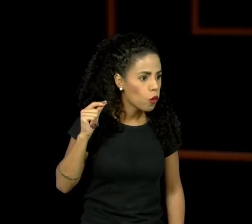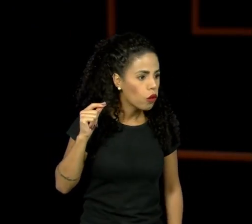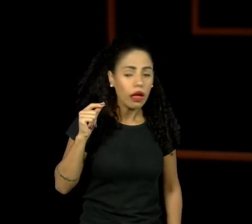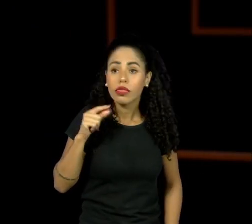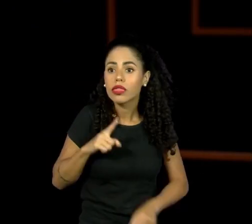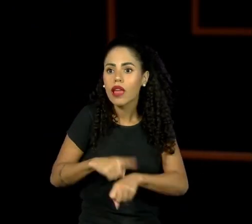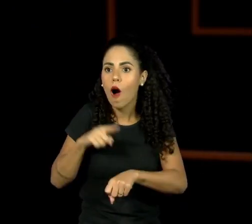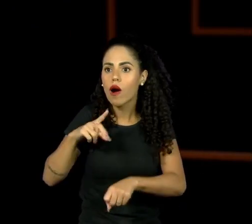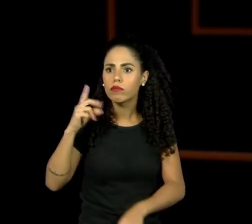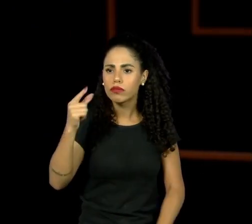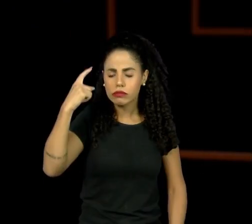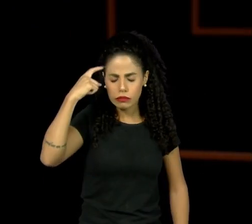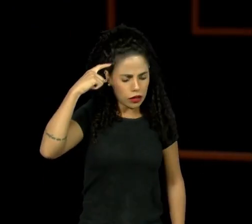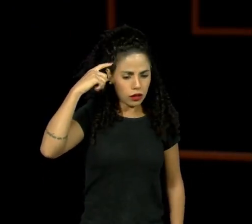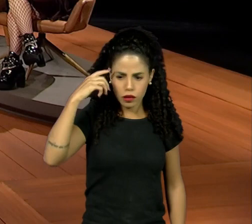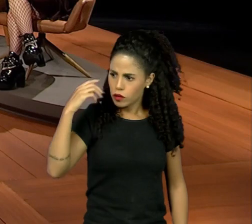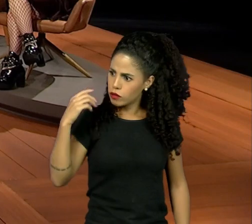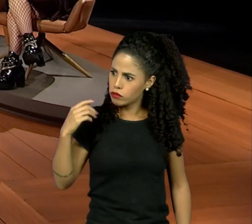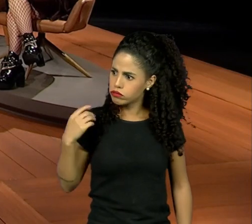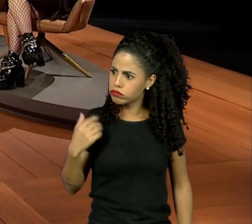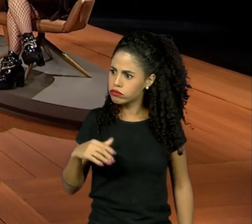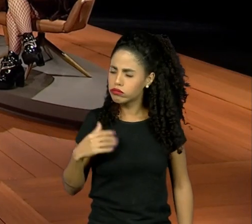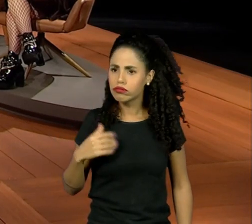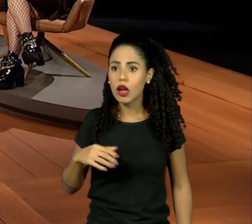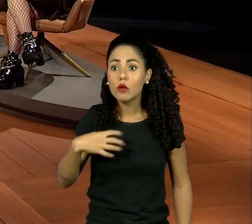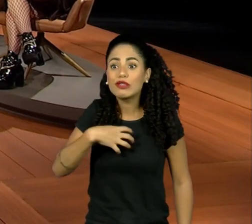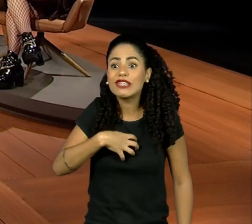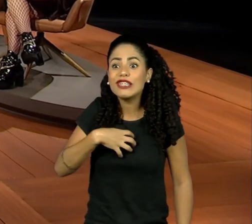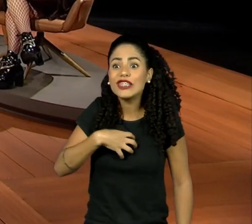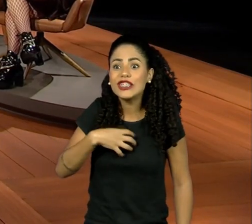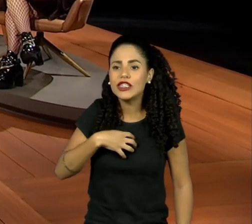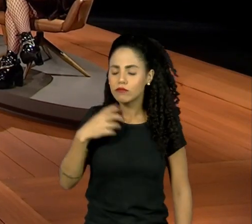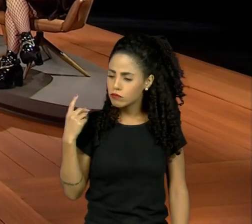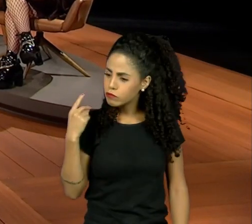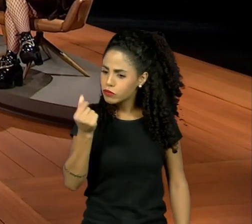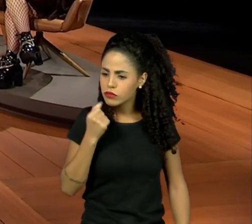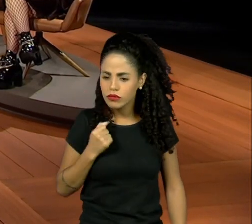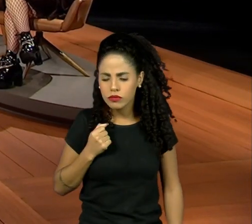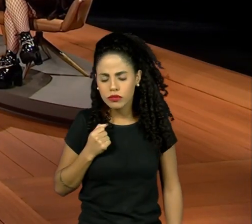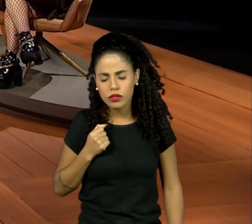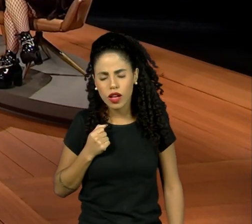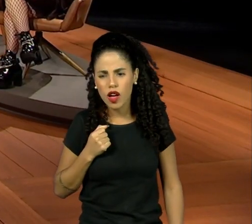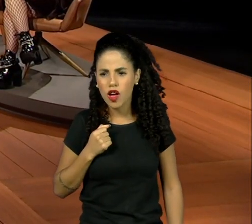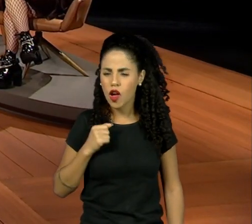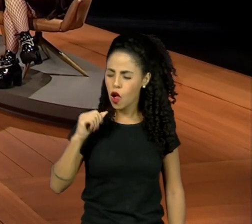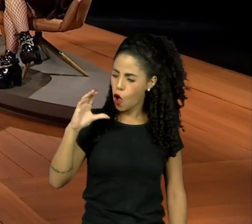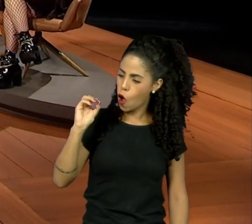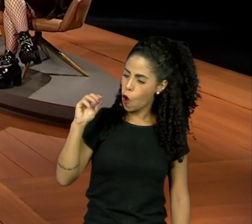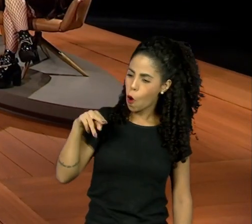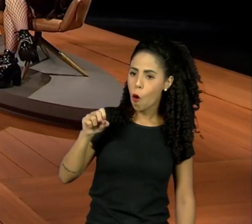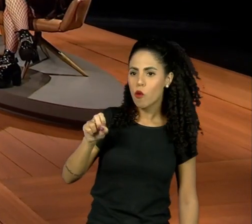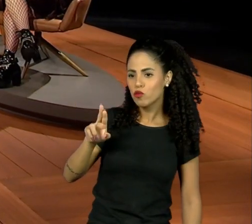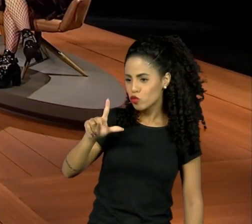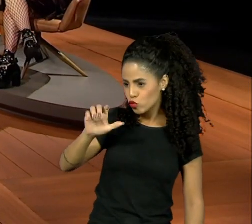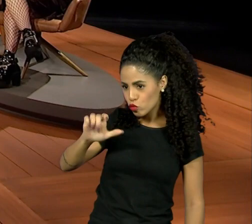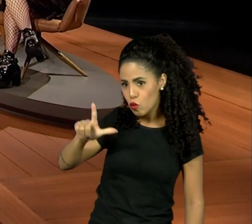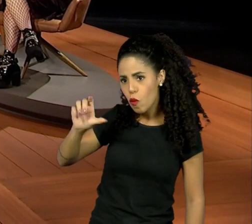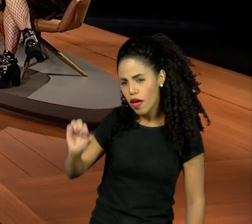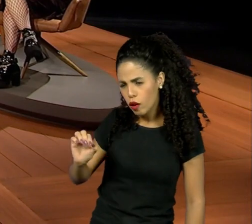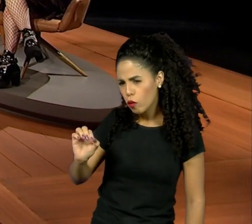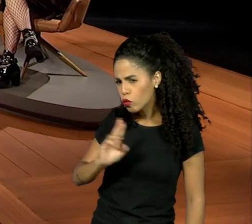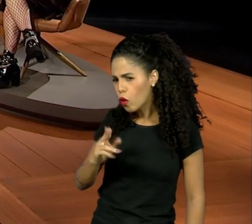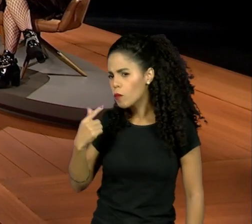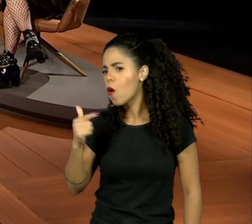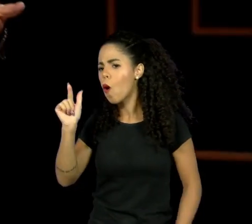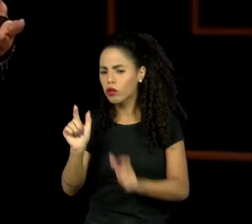sabe uma pontada quando dá em algum lugar? Só que deu na minha cabeça e falou assim, eu não mandei você botar o Consuelo. Meu irmão. Eu falei, mas e agora? Eu